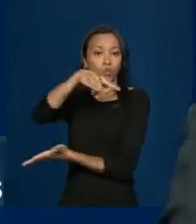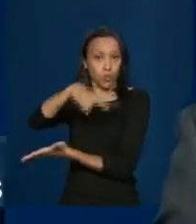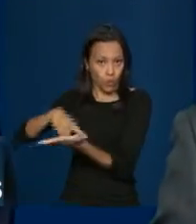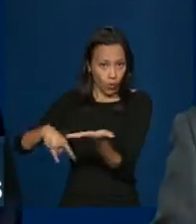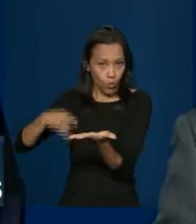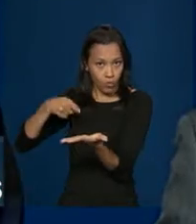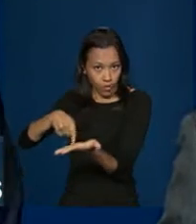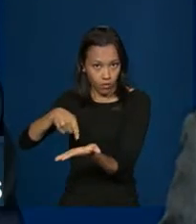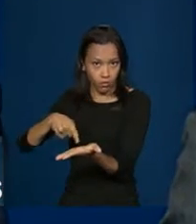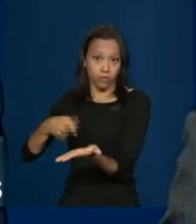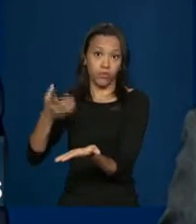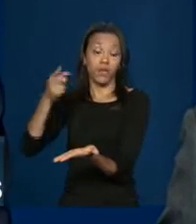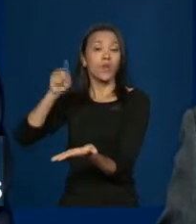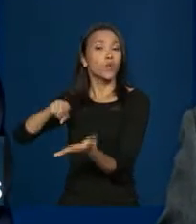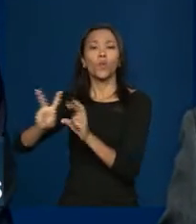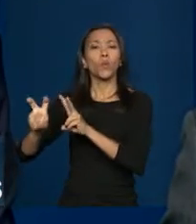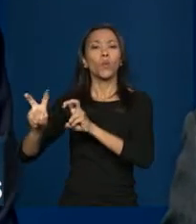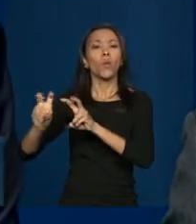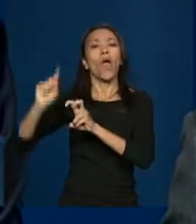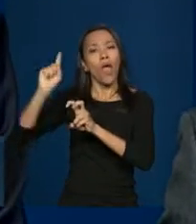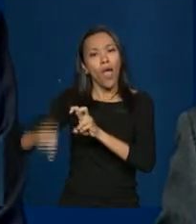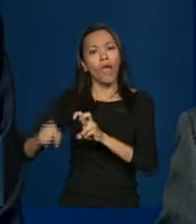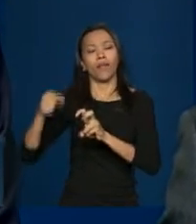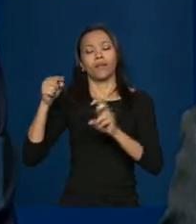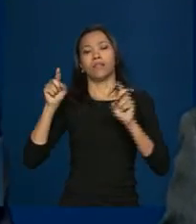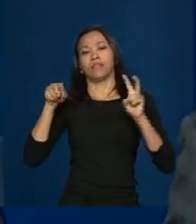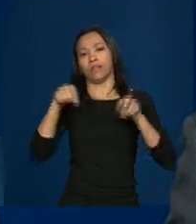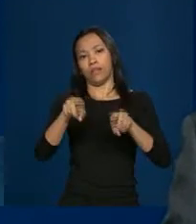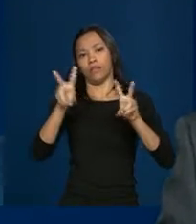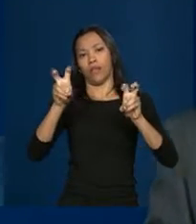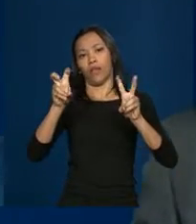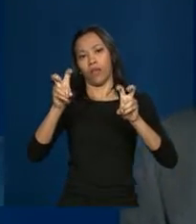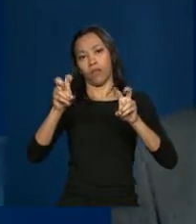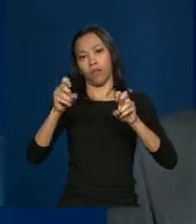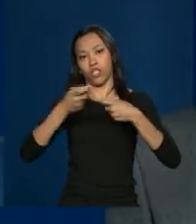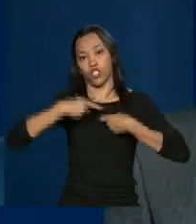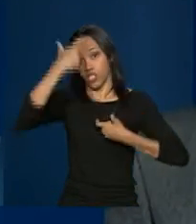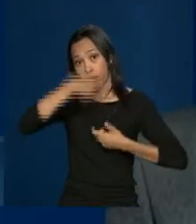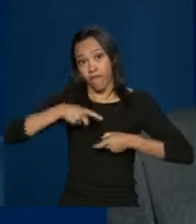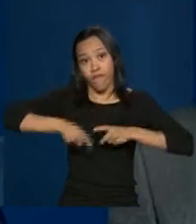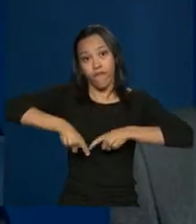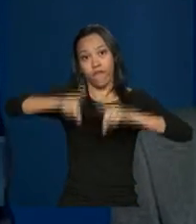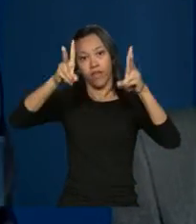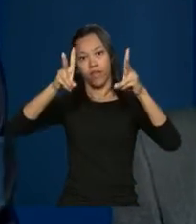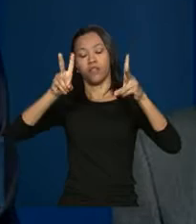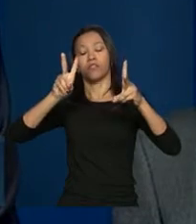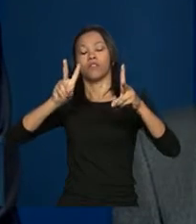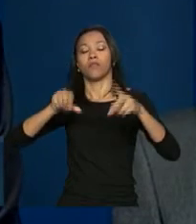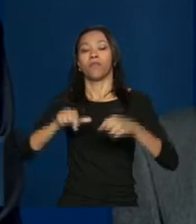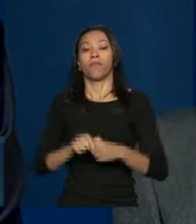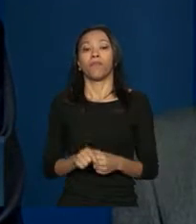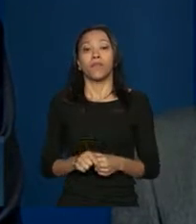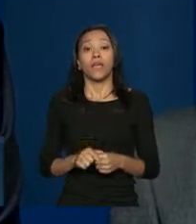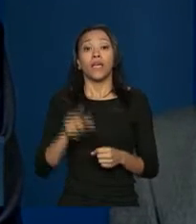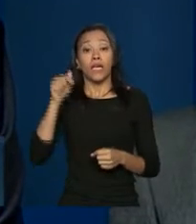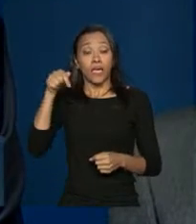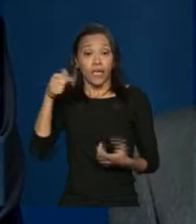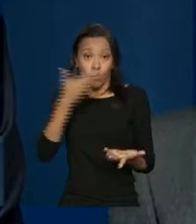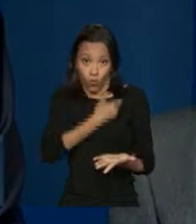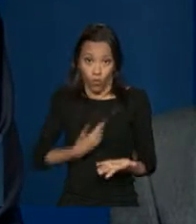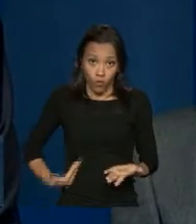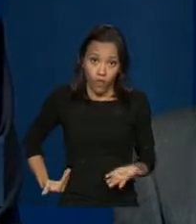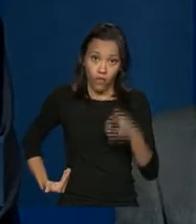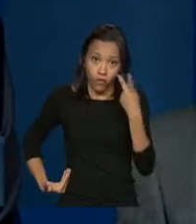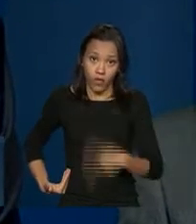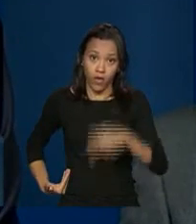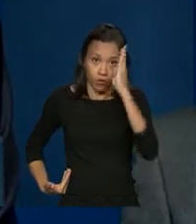o protocolo adicional que trata deste tema na Convenção das Nações Unidas. O governo brasileiro,